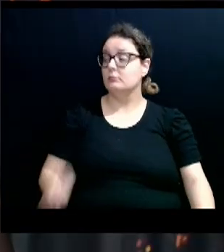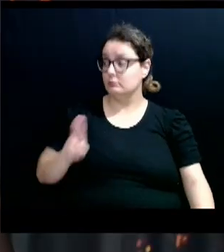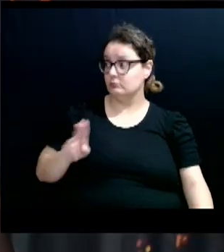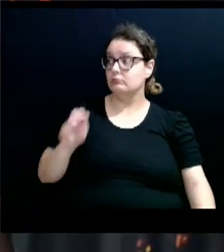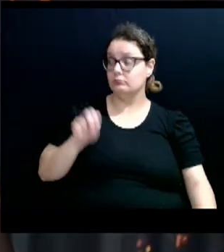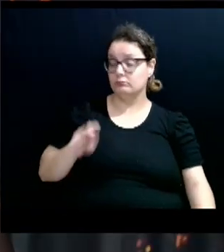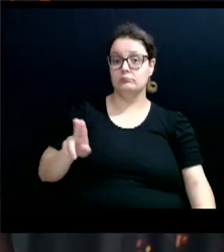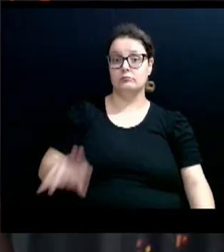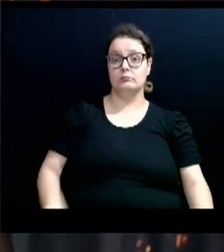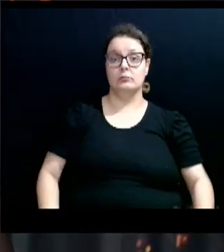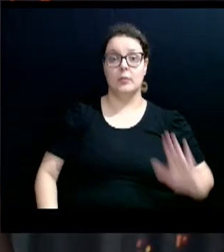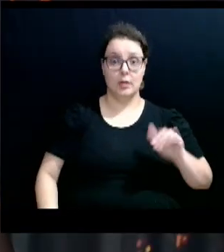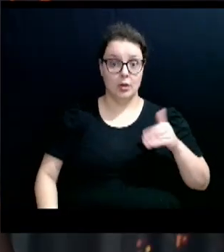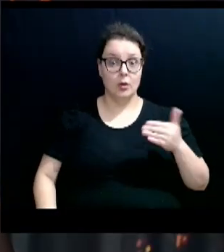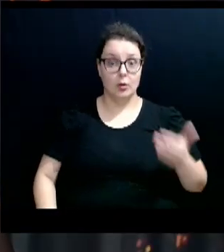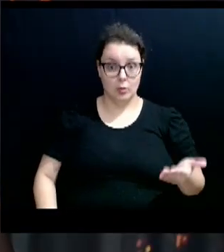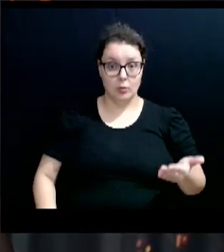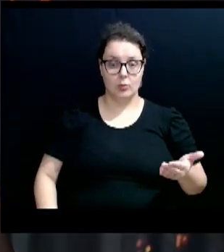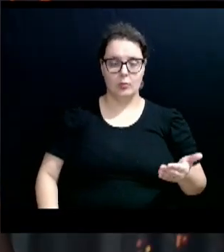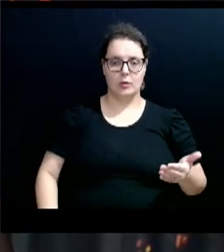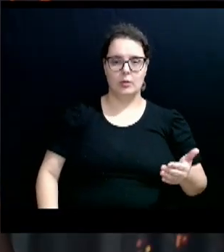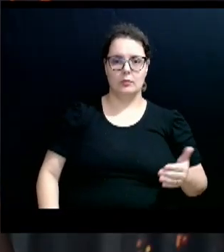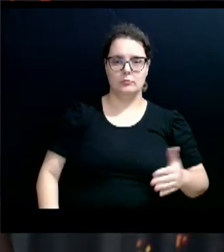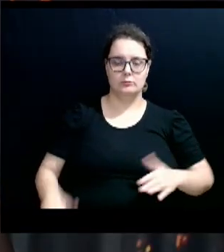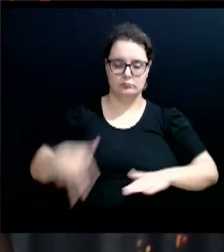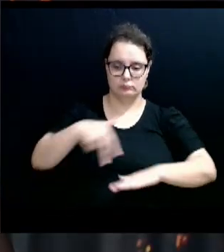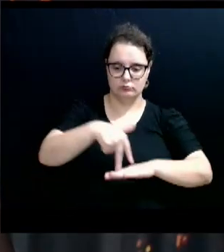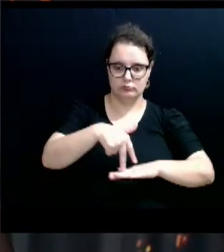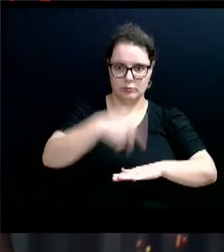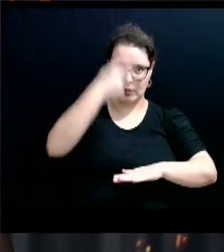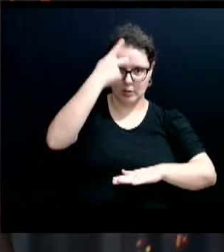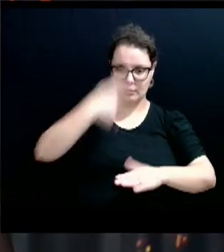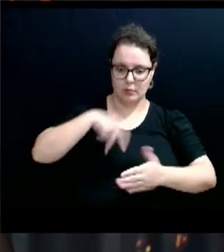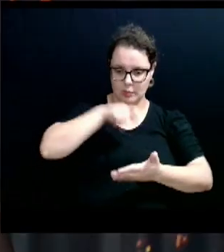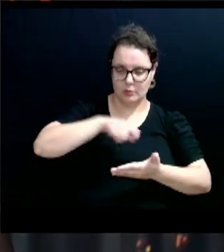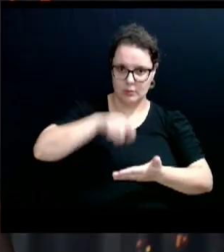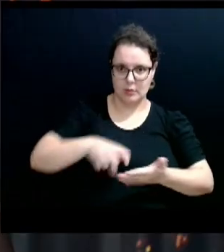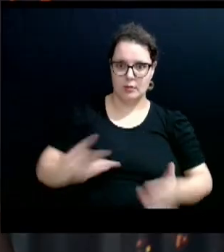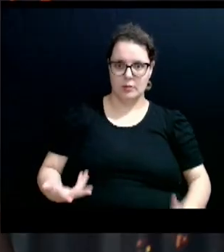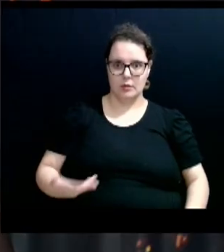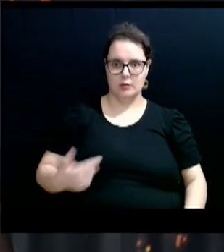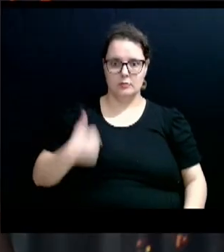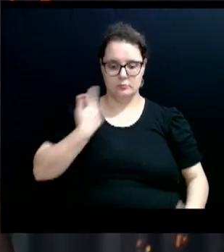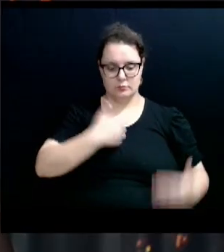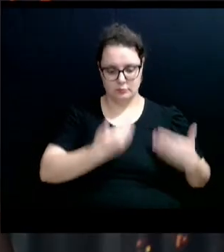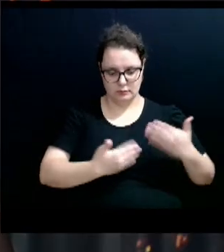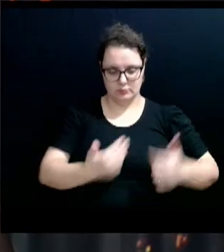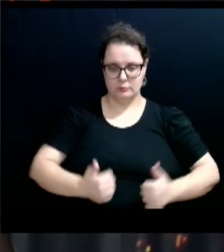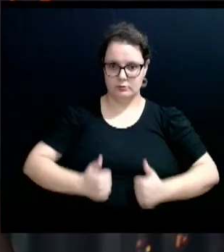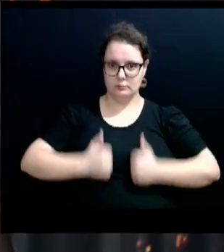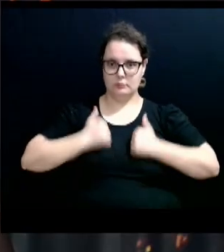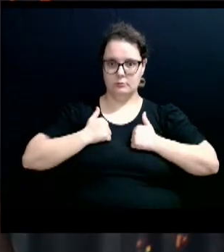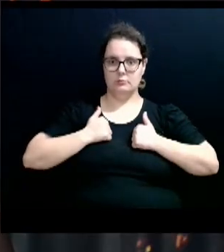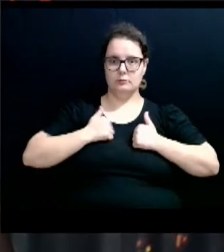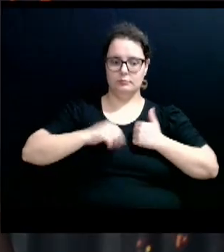gente sai do lugar de autor da própria história, o nosso processo de autoestima, né, de interferência na realidade que